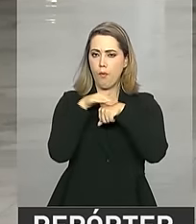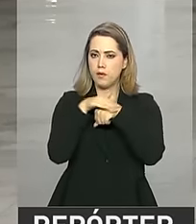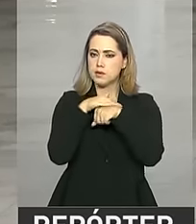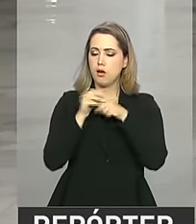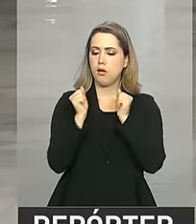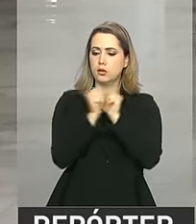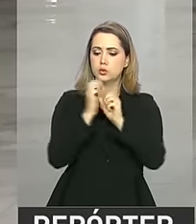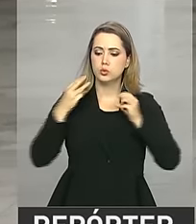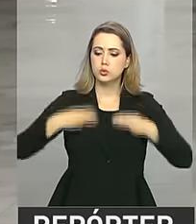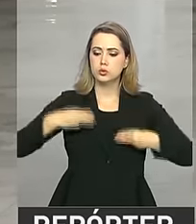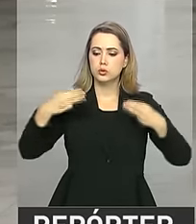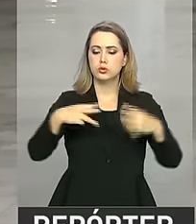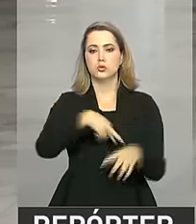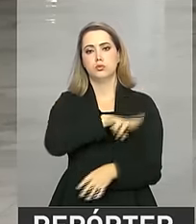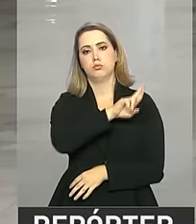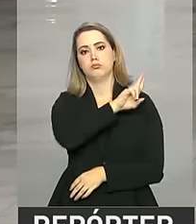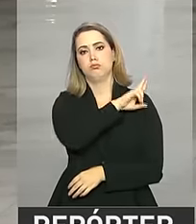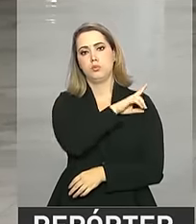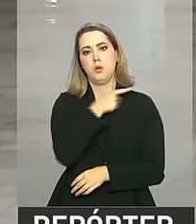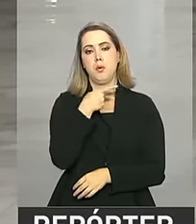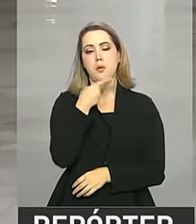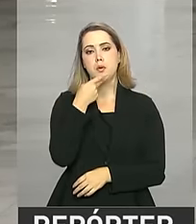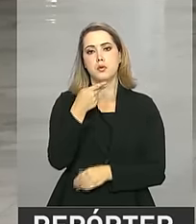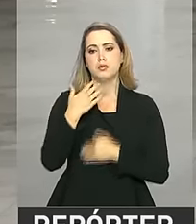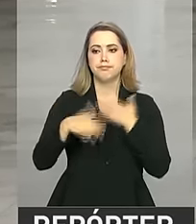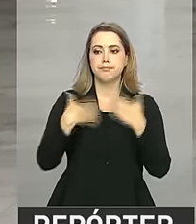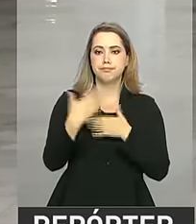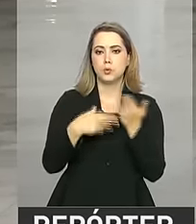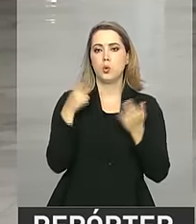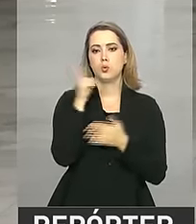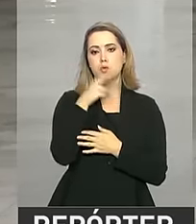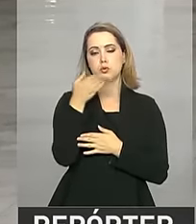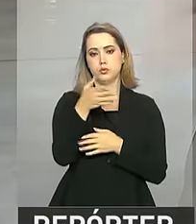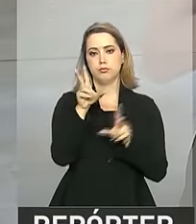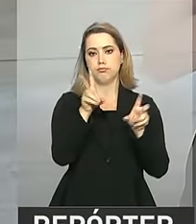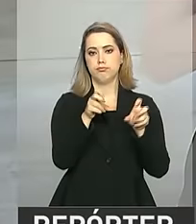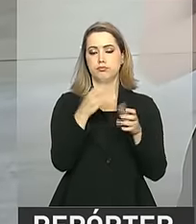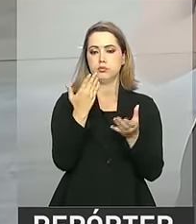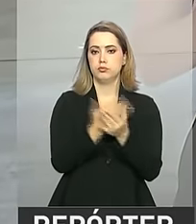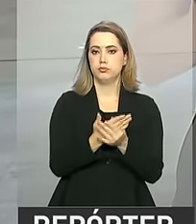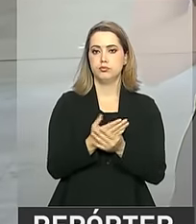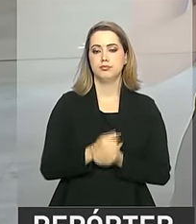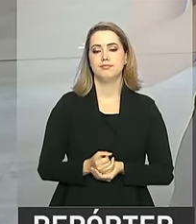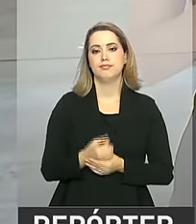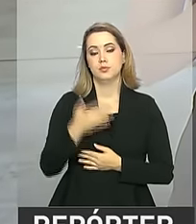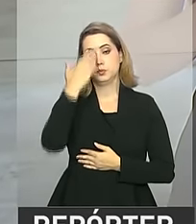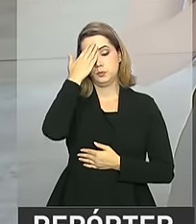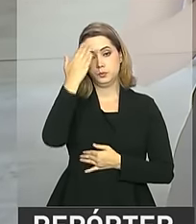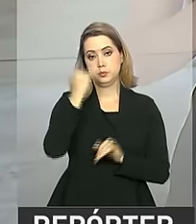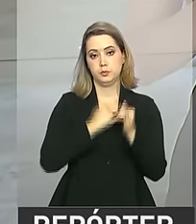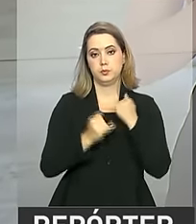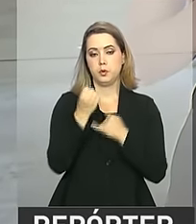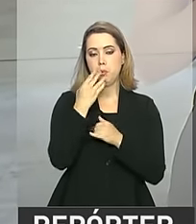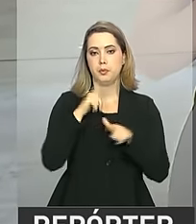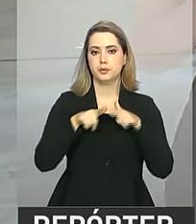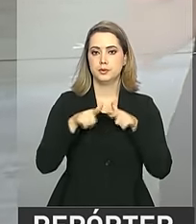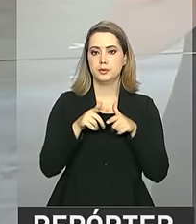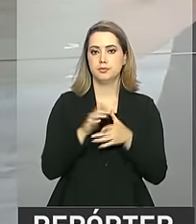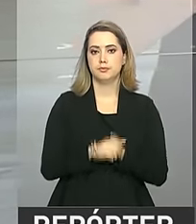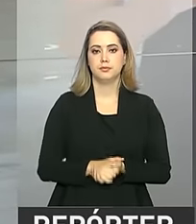os ministros responsáveis para dar celeridade a esse processo. Zé Luiz. Obrigado pelas informações. Bom trabalho para você,